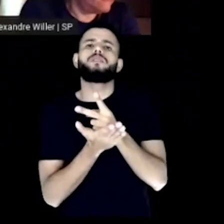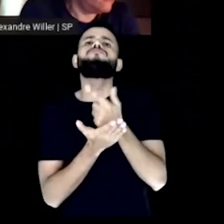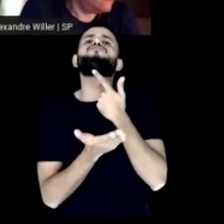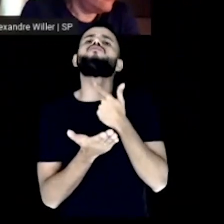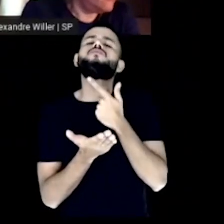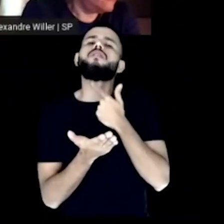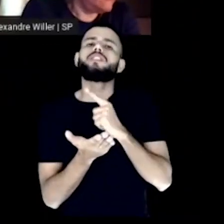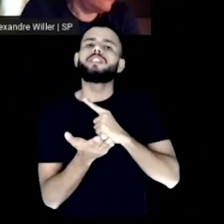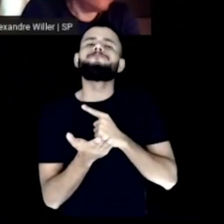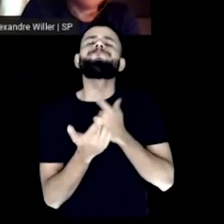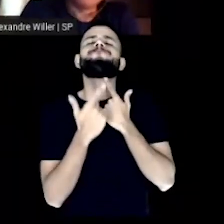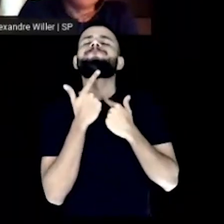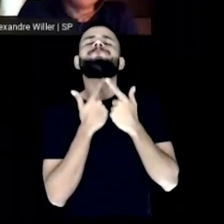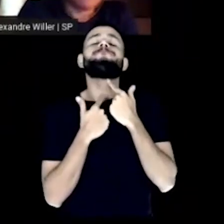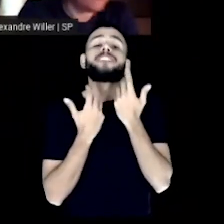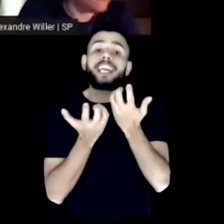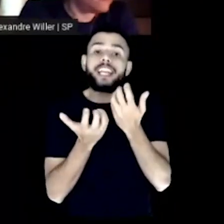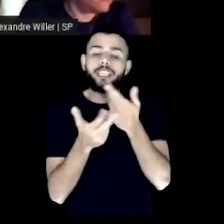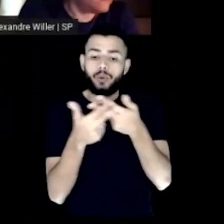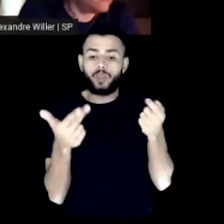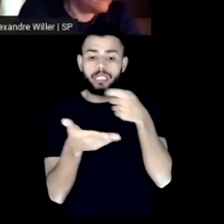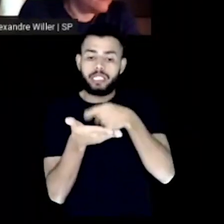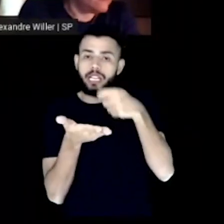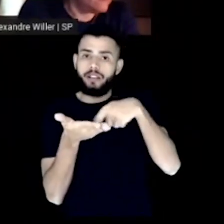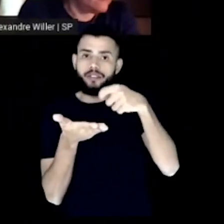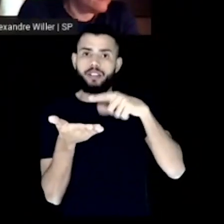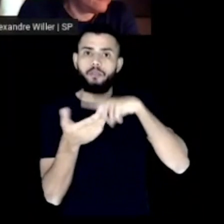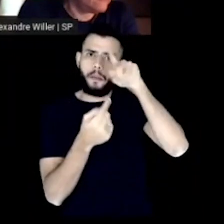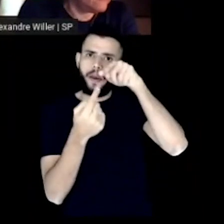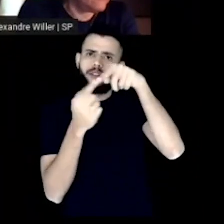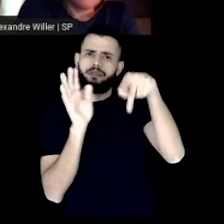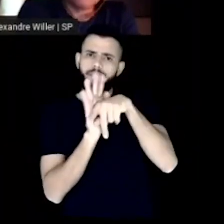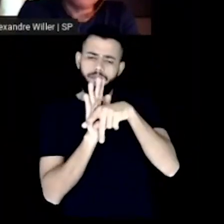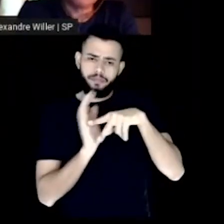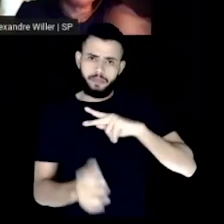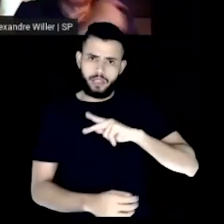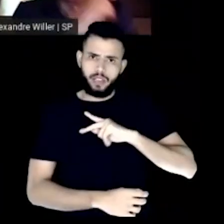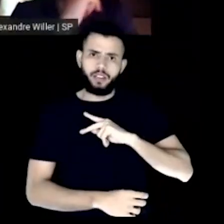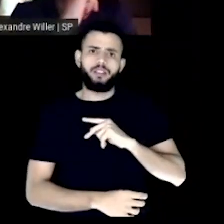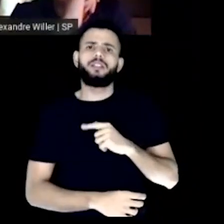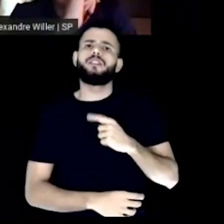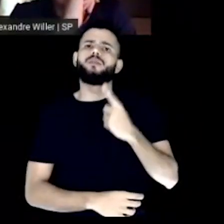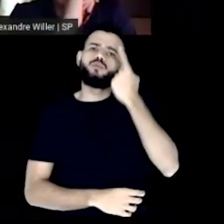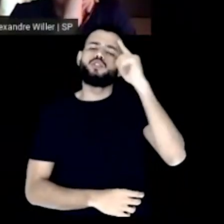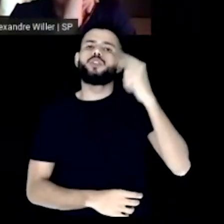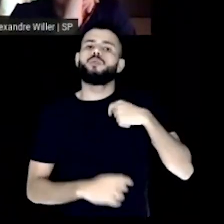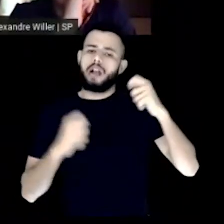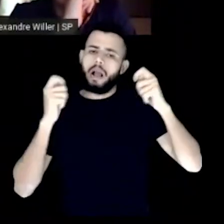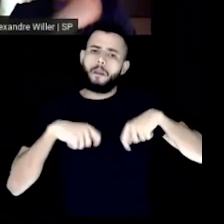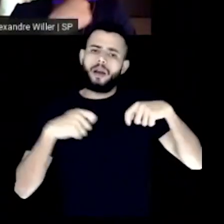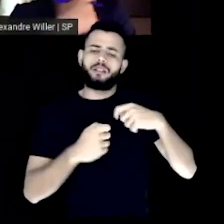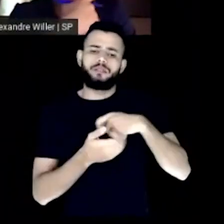eu sempre tive esse desejo, esse anseio de querer escrever algo, de ser capaz, isso era uma meta pessoal, assim, para mim, quero um dia